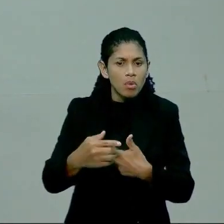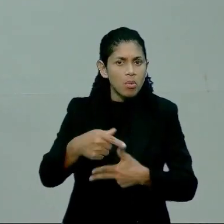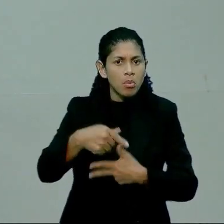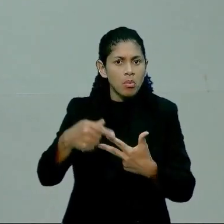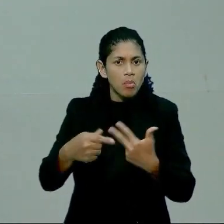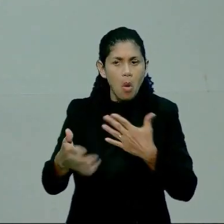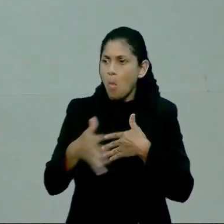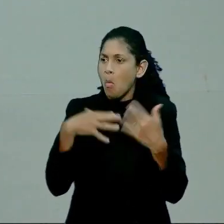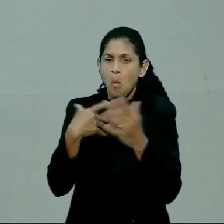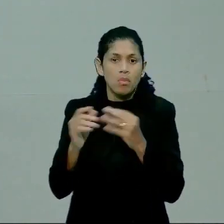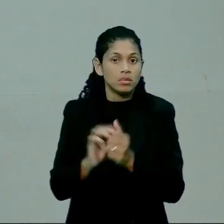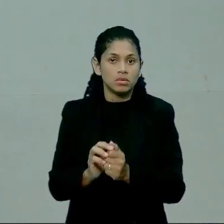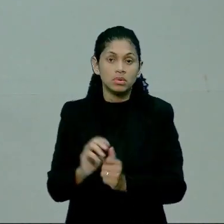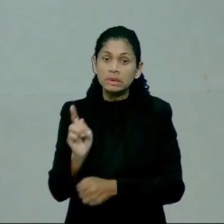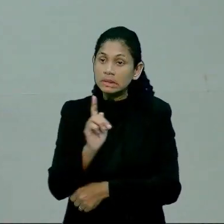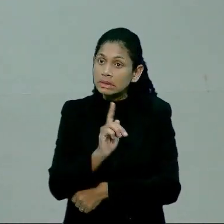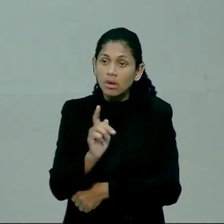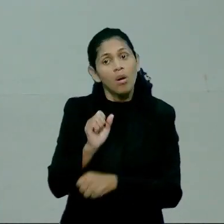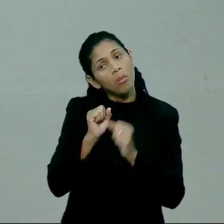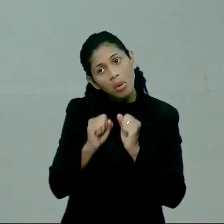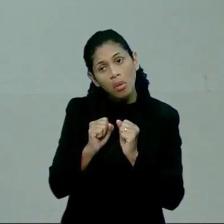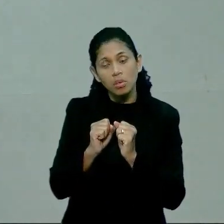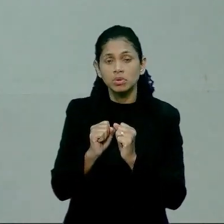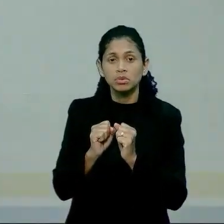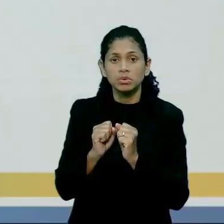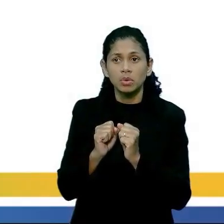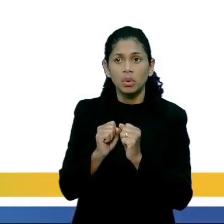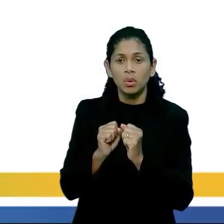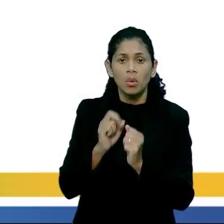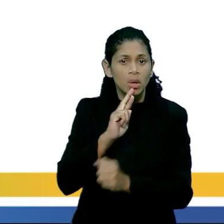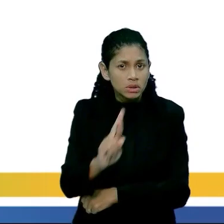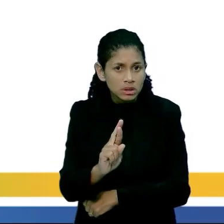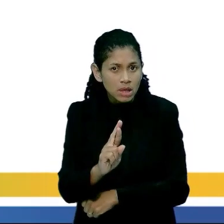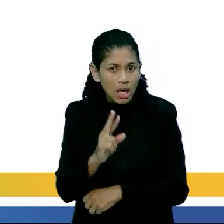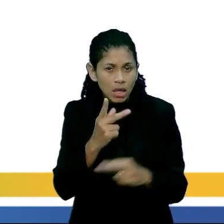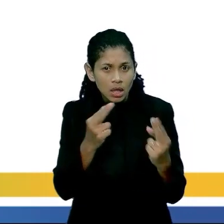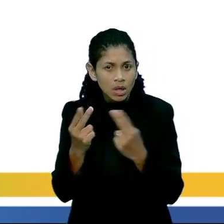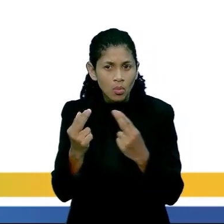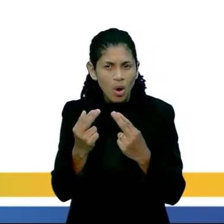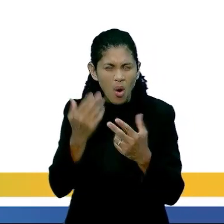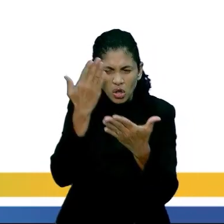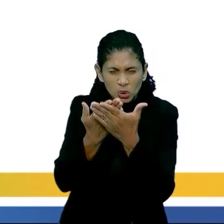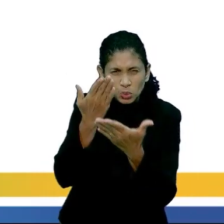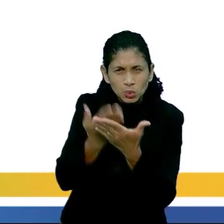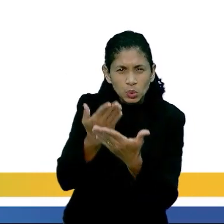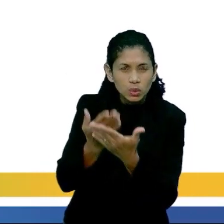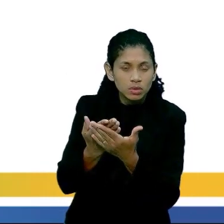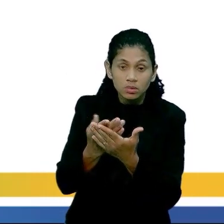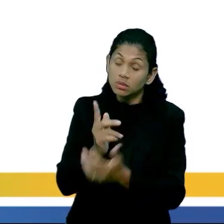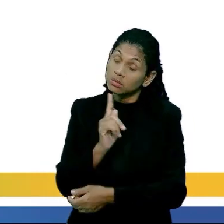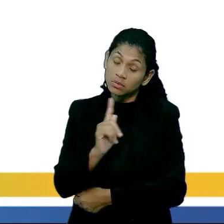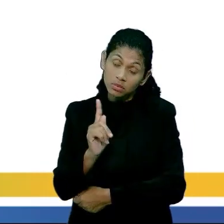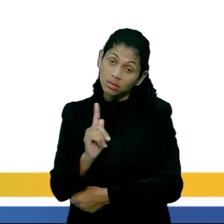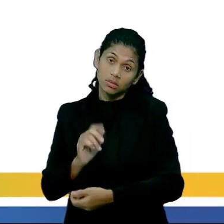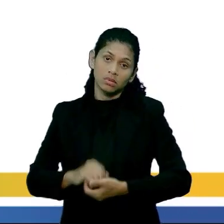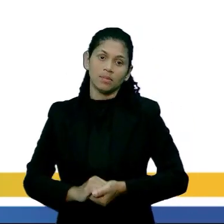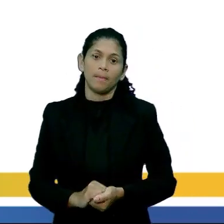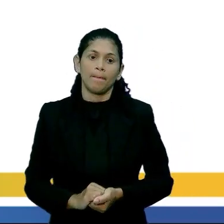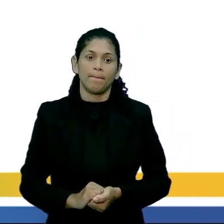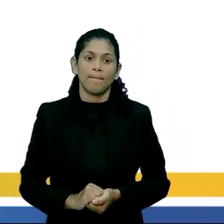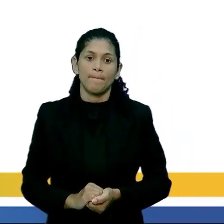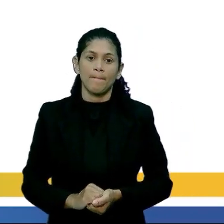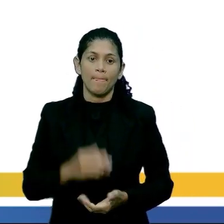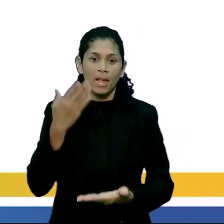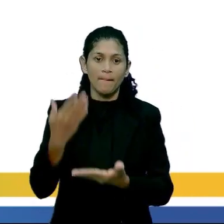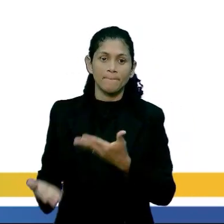Estudar. É árduo? É prolongado? Sim, mas é efetivo. E é tão efetivo que a gente vai conseguir responder uma questão agora. Então aí, ó, a